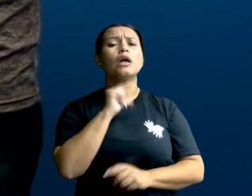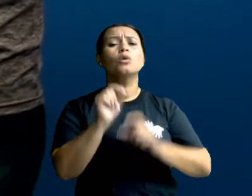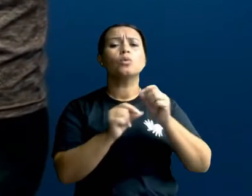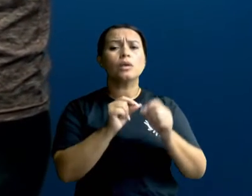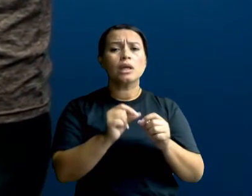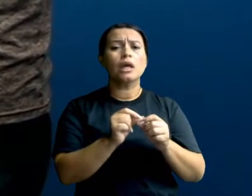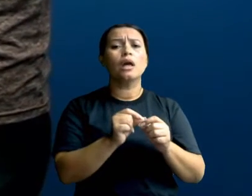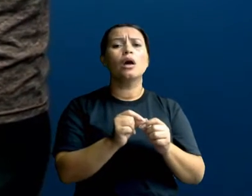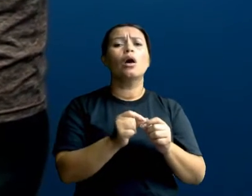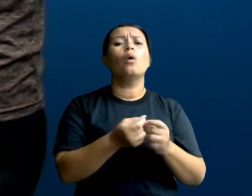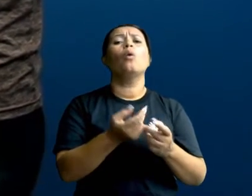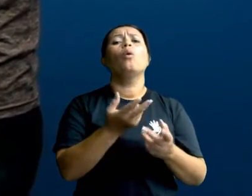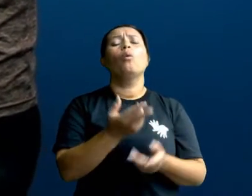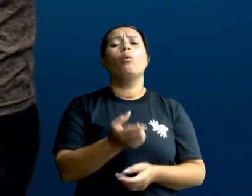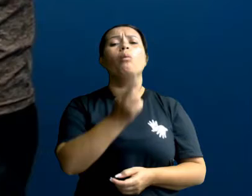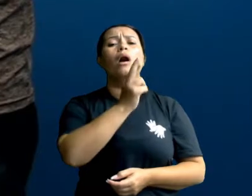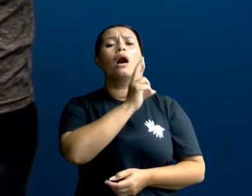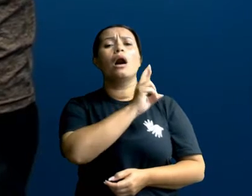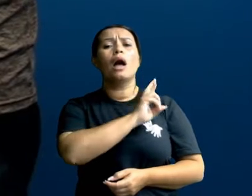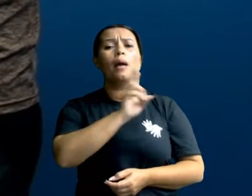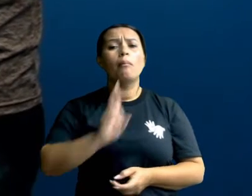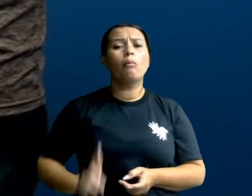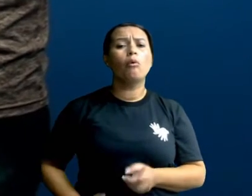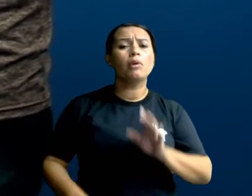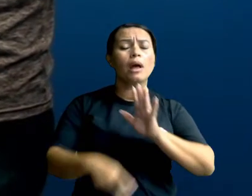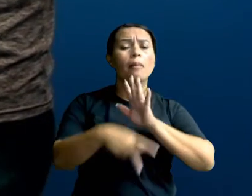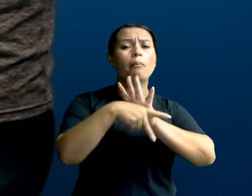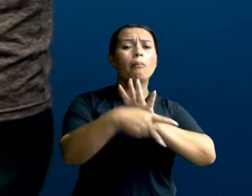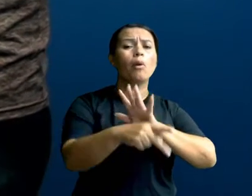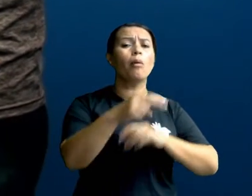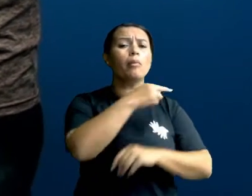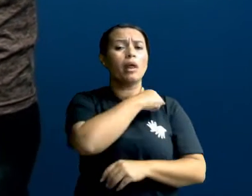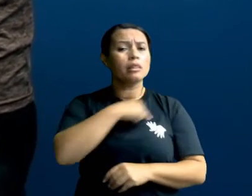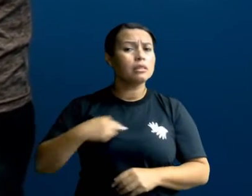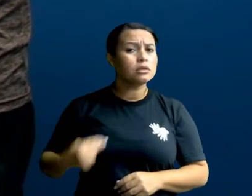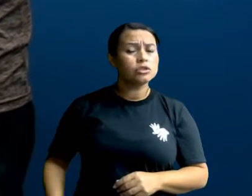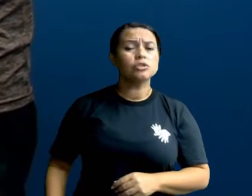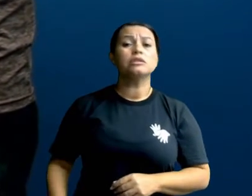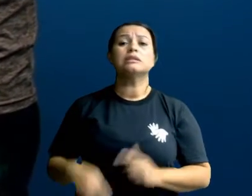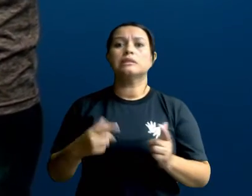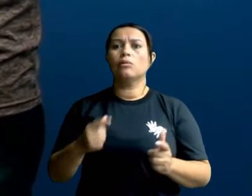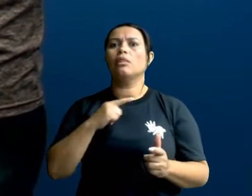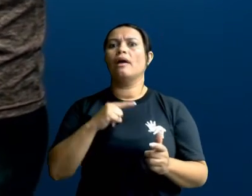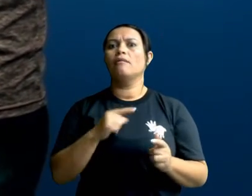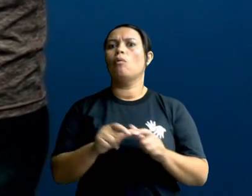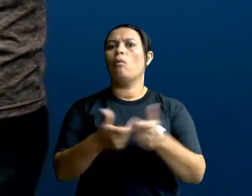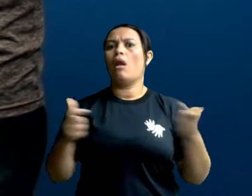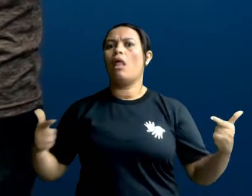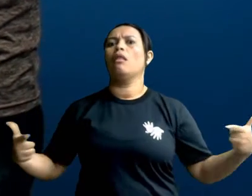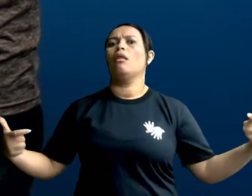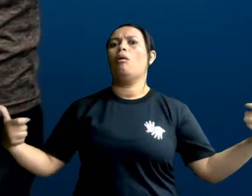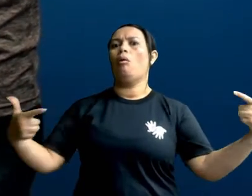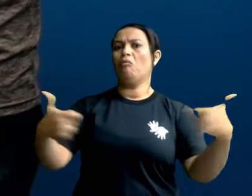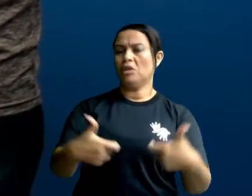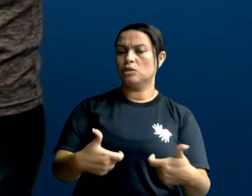que não é reconhecida pela China como um país, e aí um grande conflito, né,